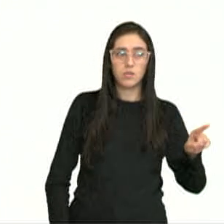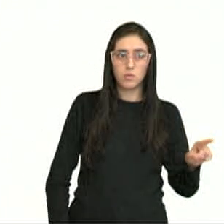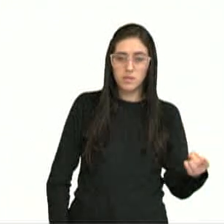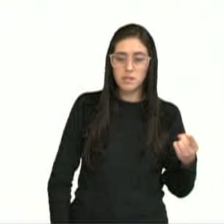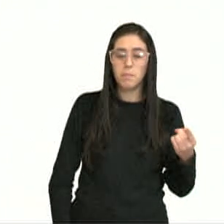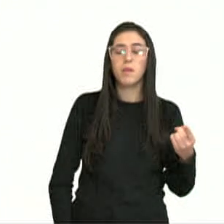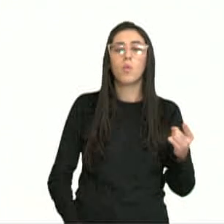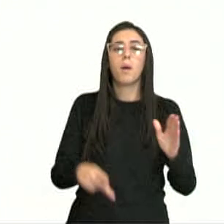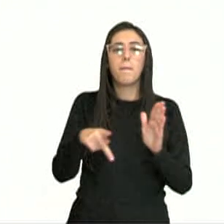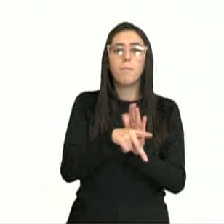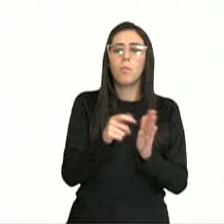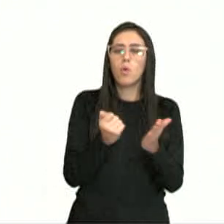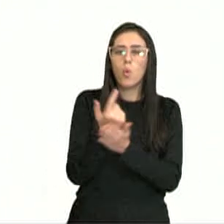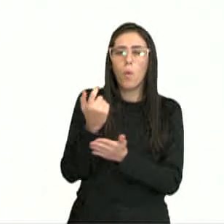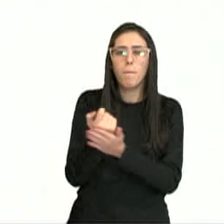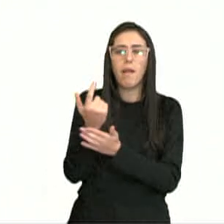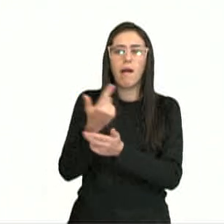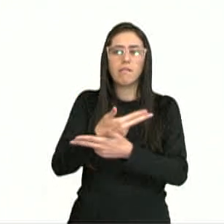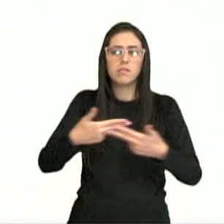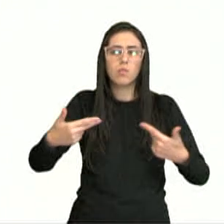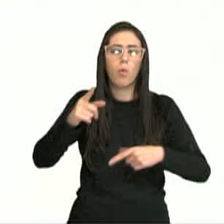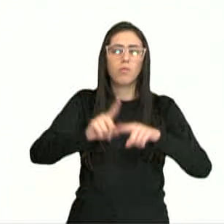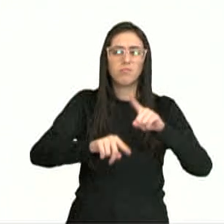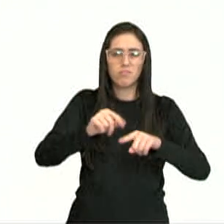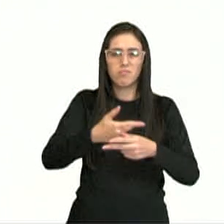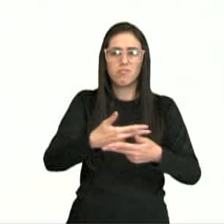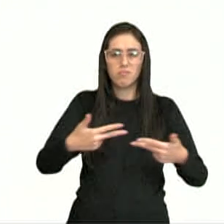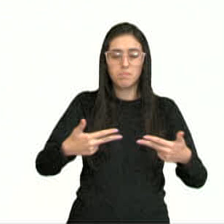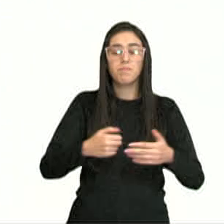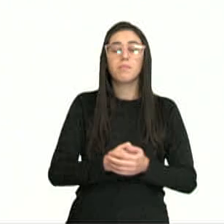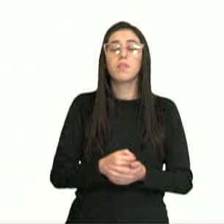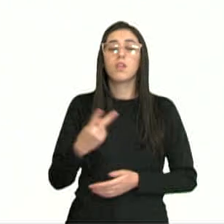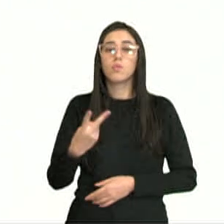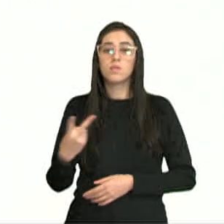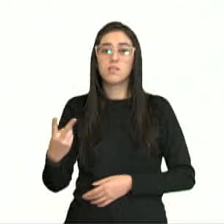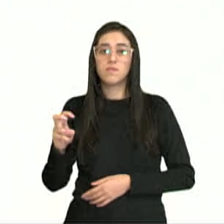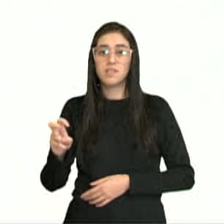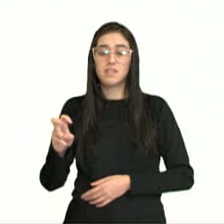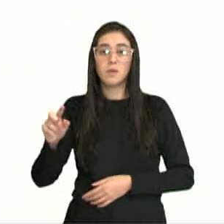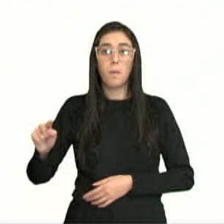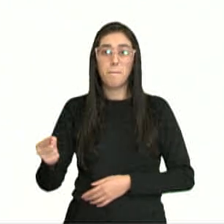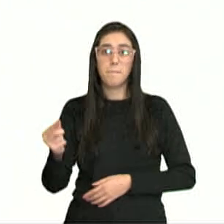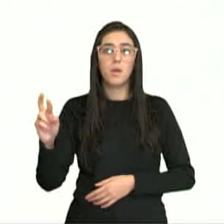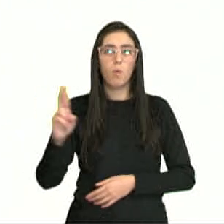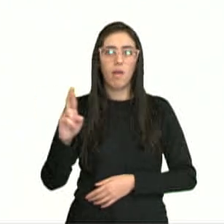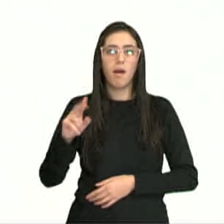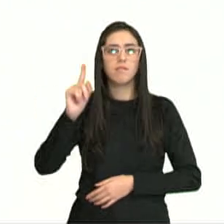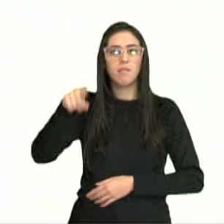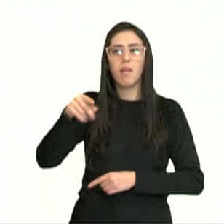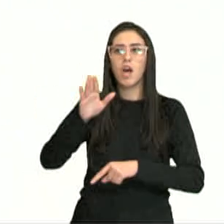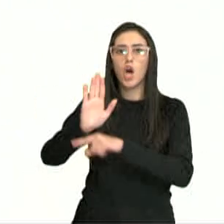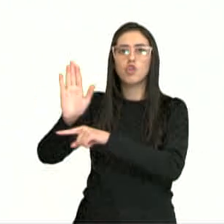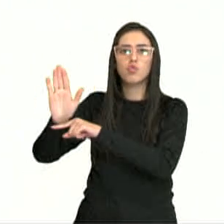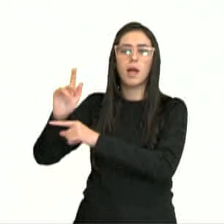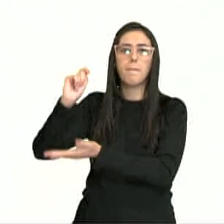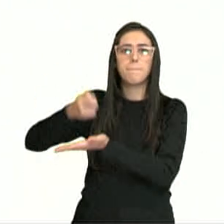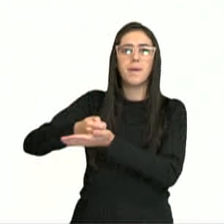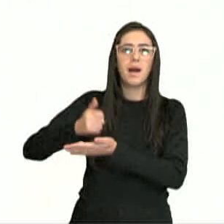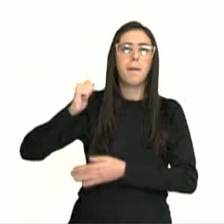custeio da pesquisa e R$ 295 mil para pagamento de bolsas para pesquisadores